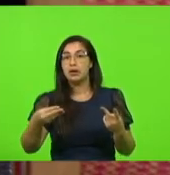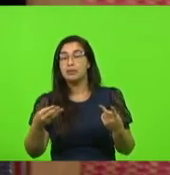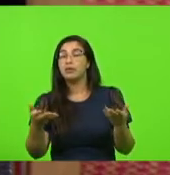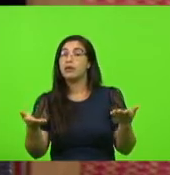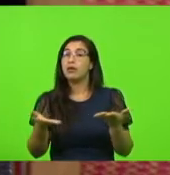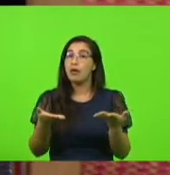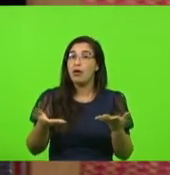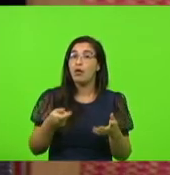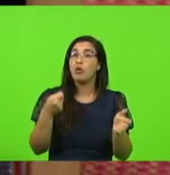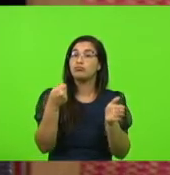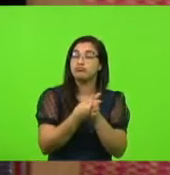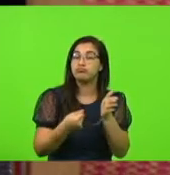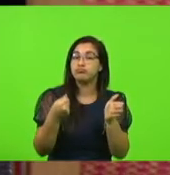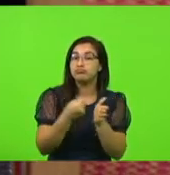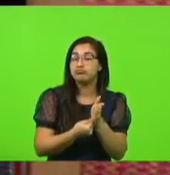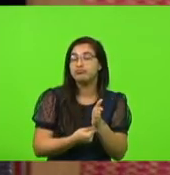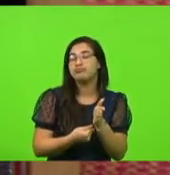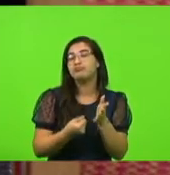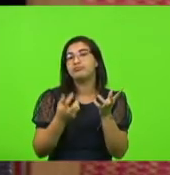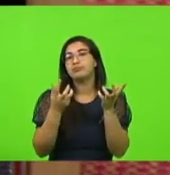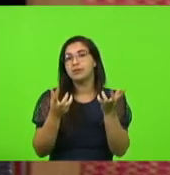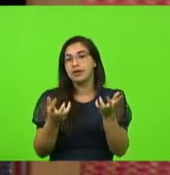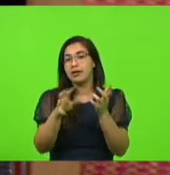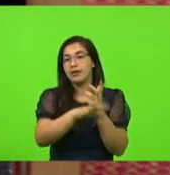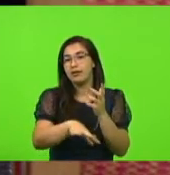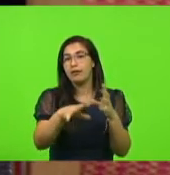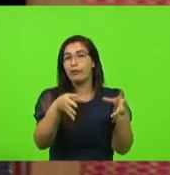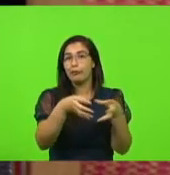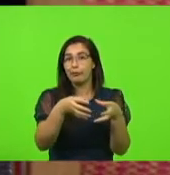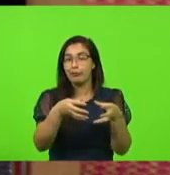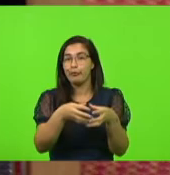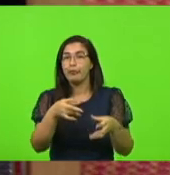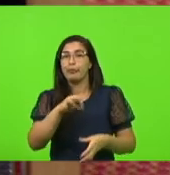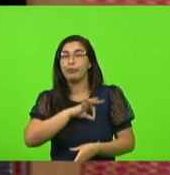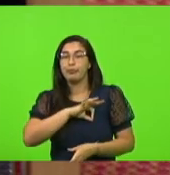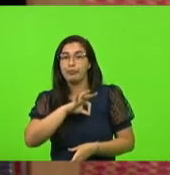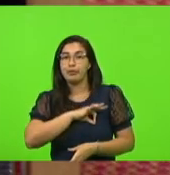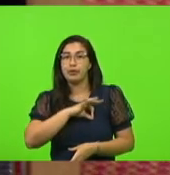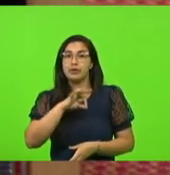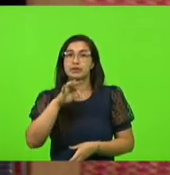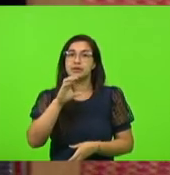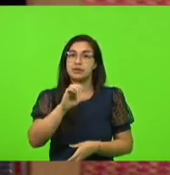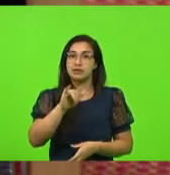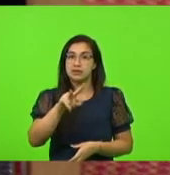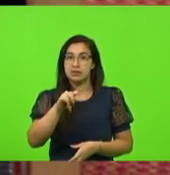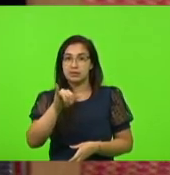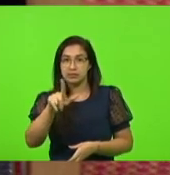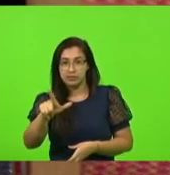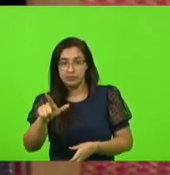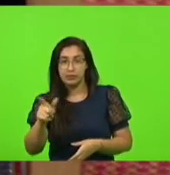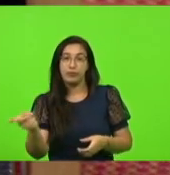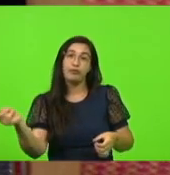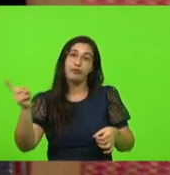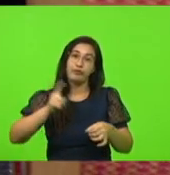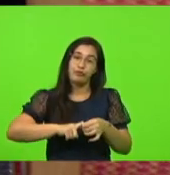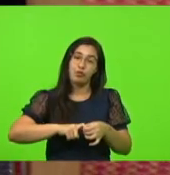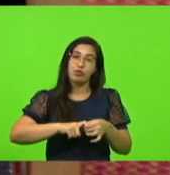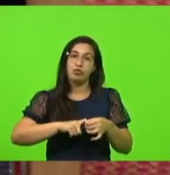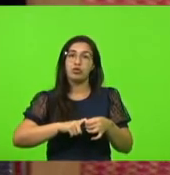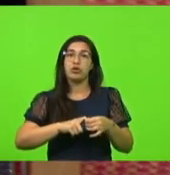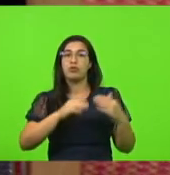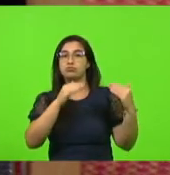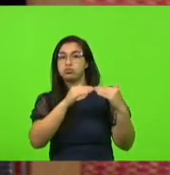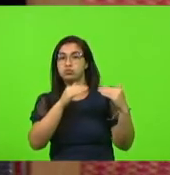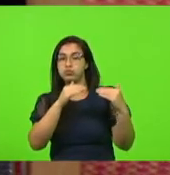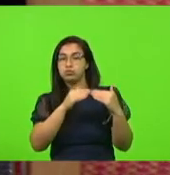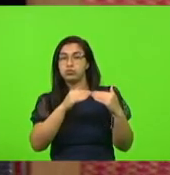vamos lutar em busca do retorno da integralidade e paridade para